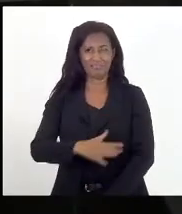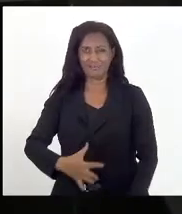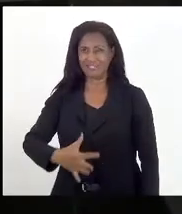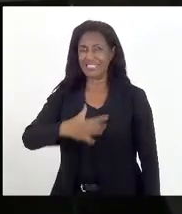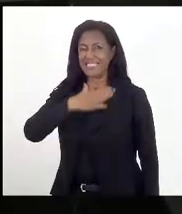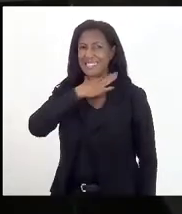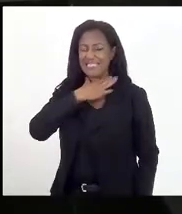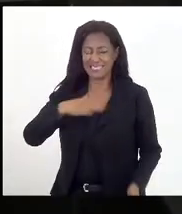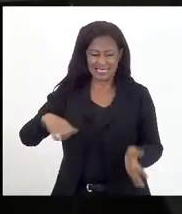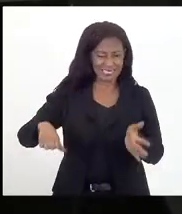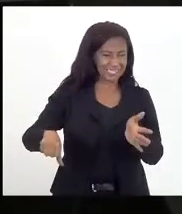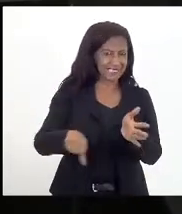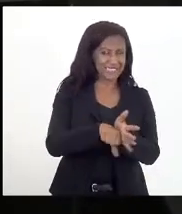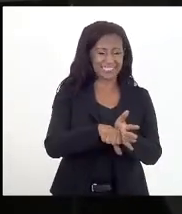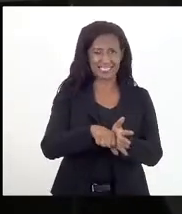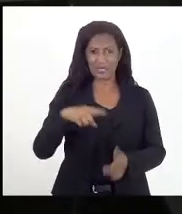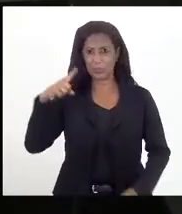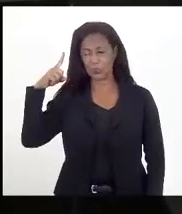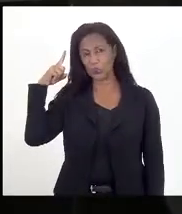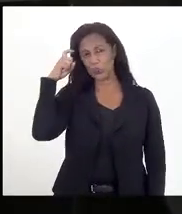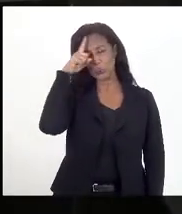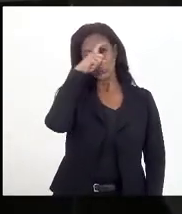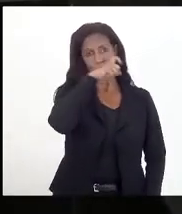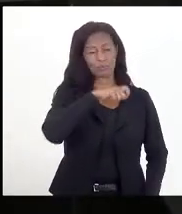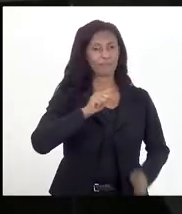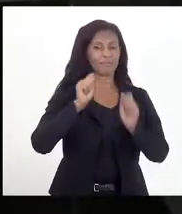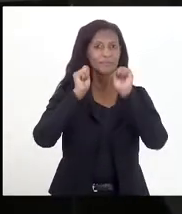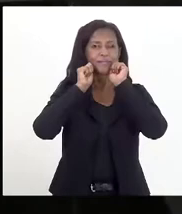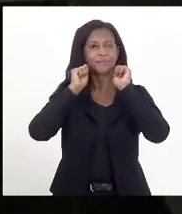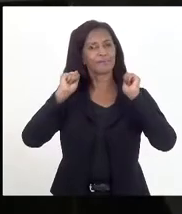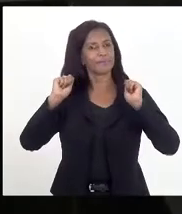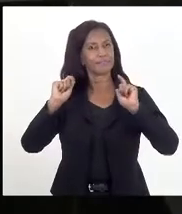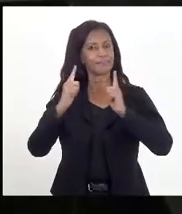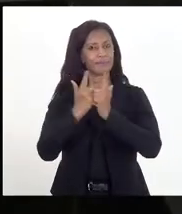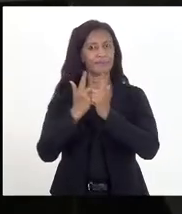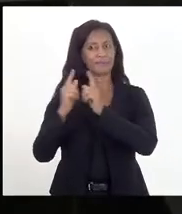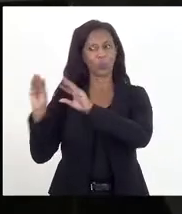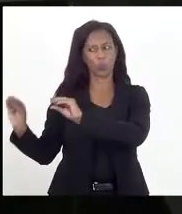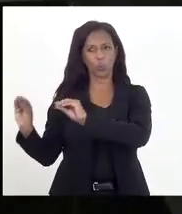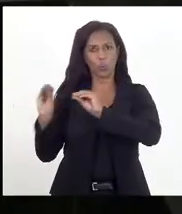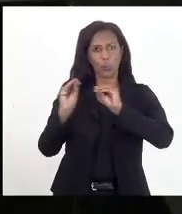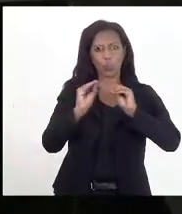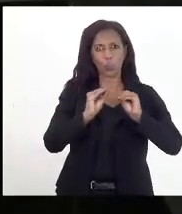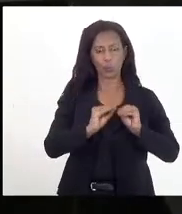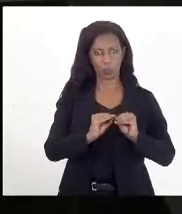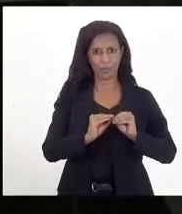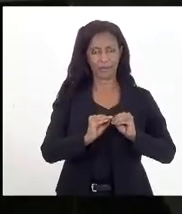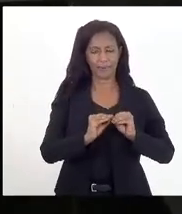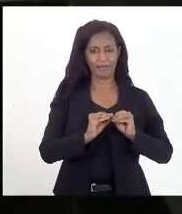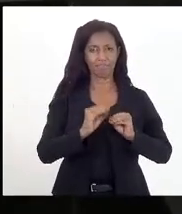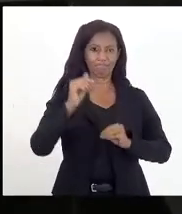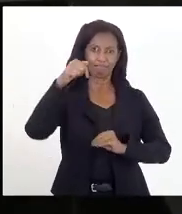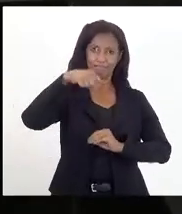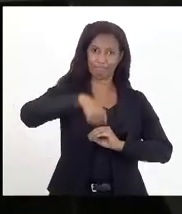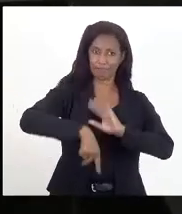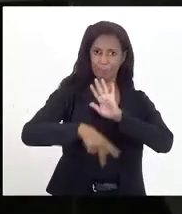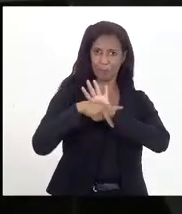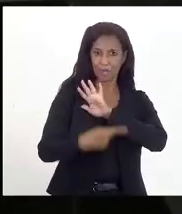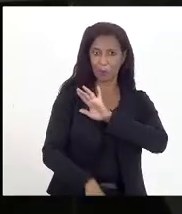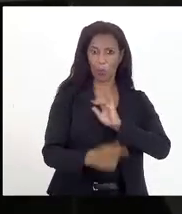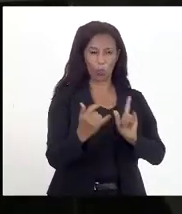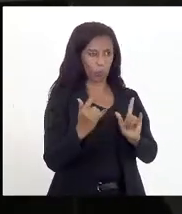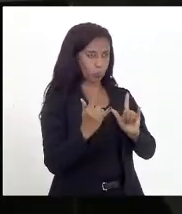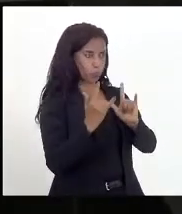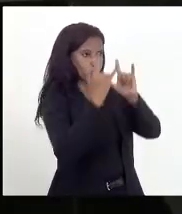inimaginável que Assembleia Legislativa se muda aqui para o